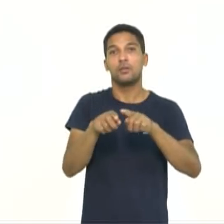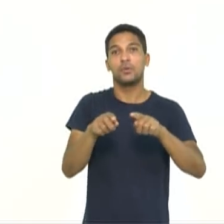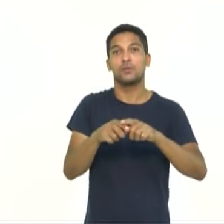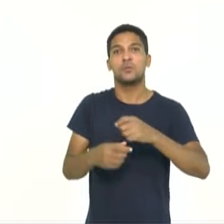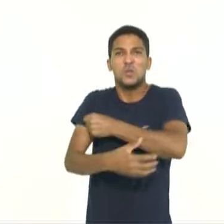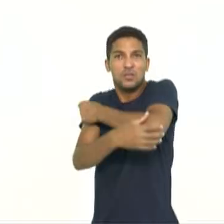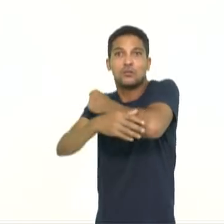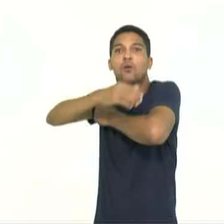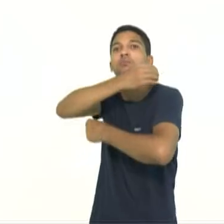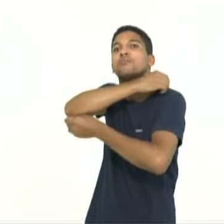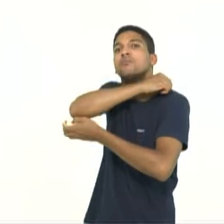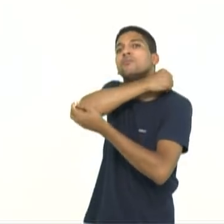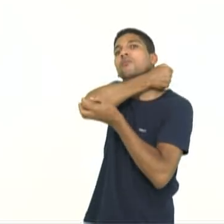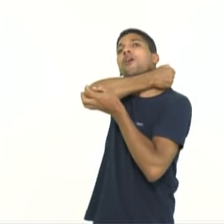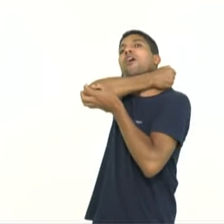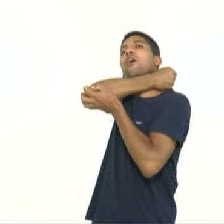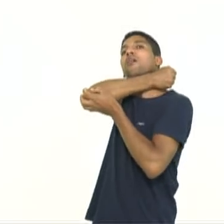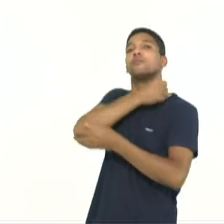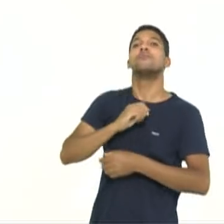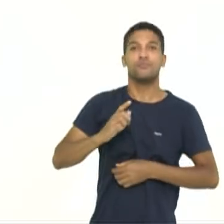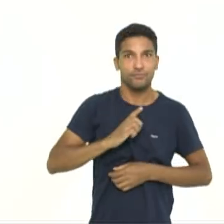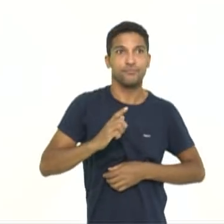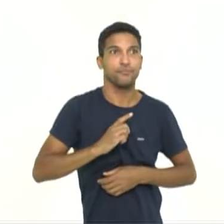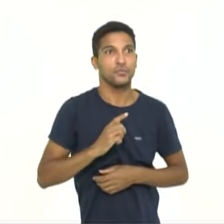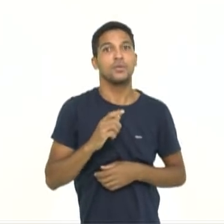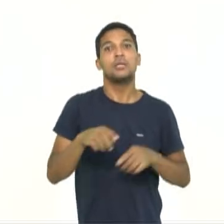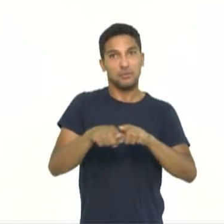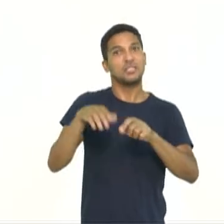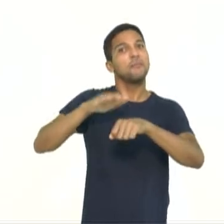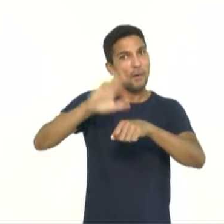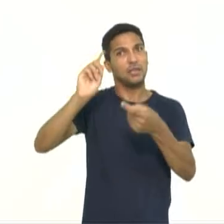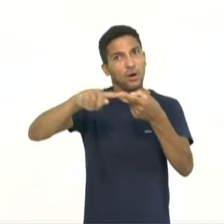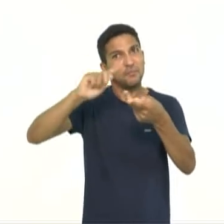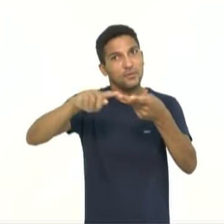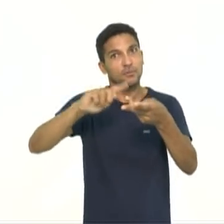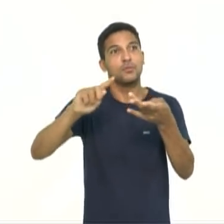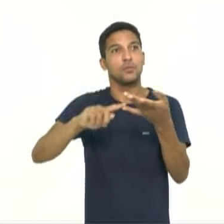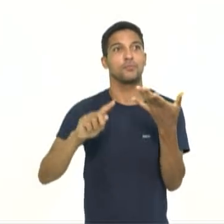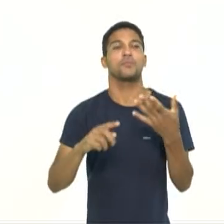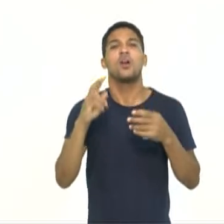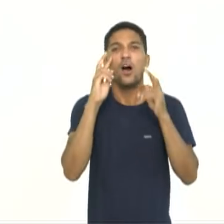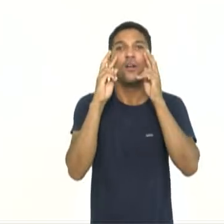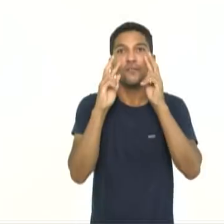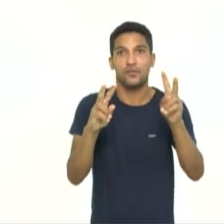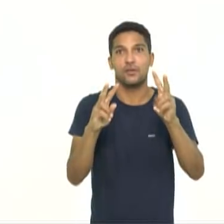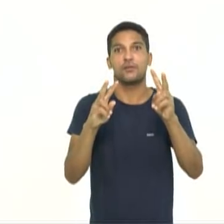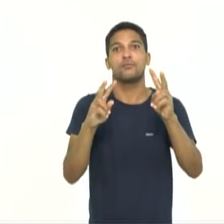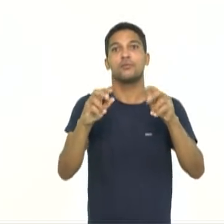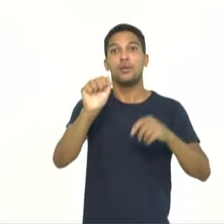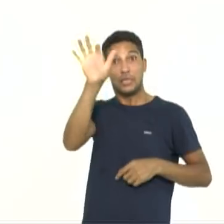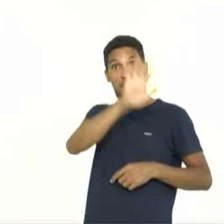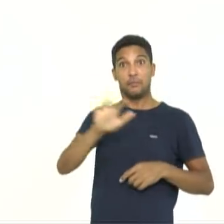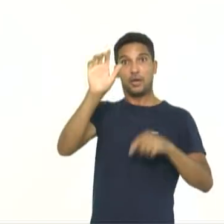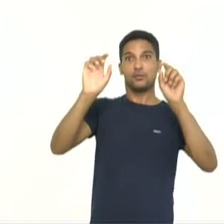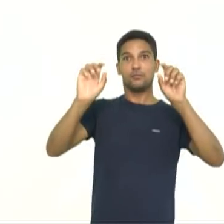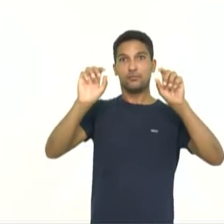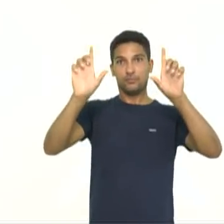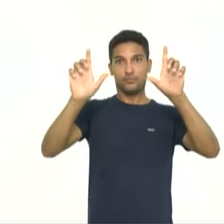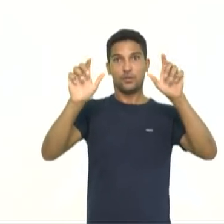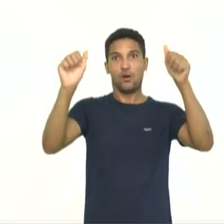ok? A modalidade praticada na Grécia Antiga, né, nesse período que a gente falou dos Jogos